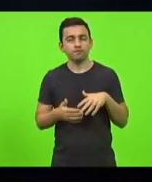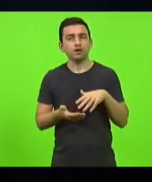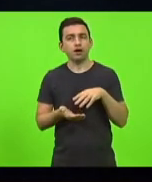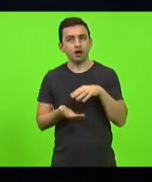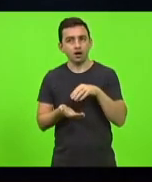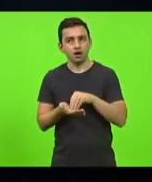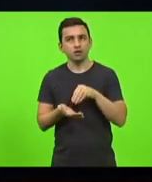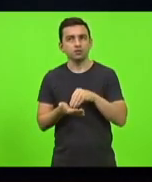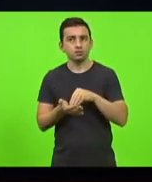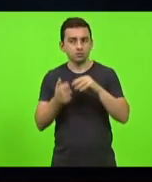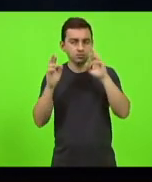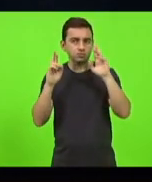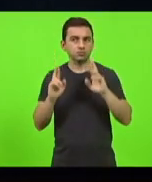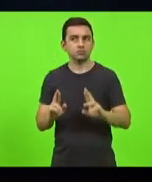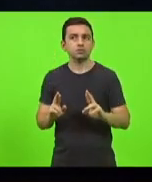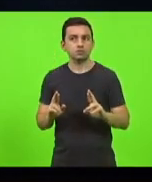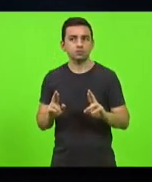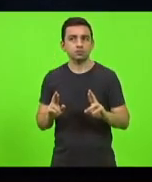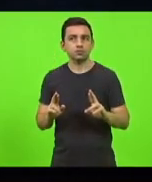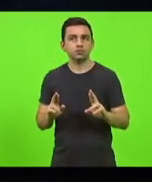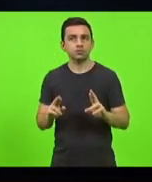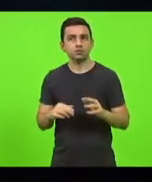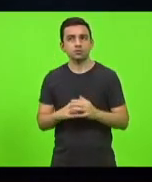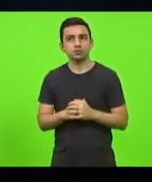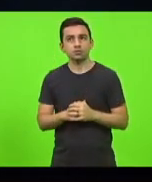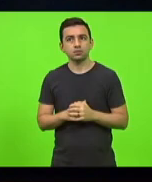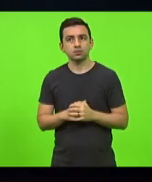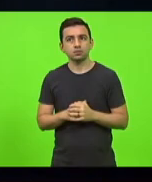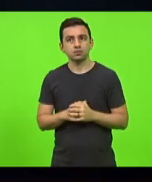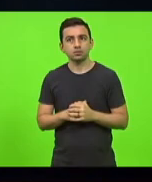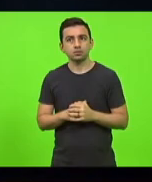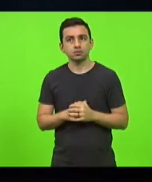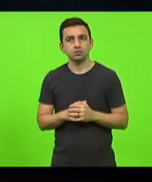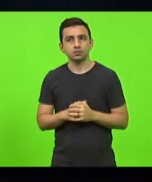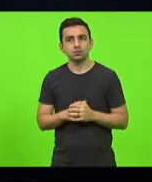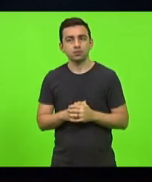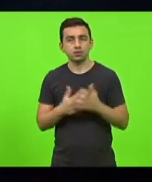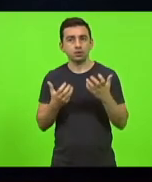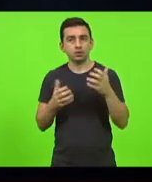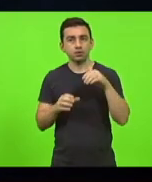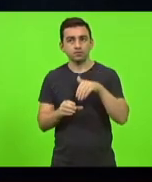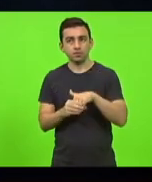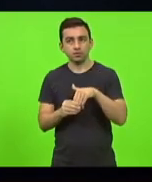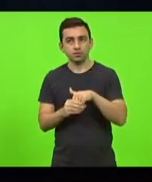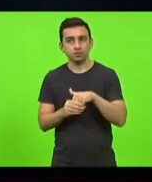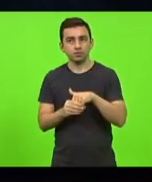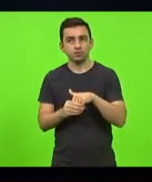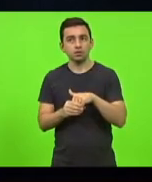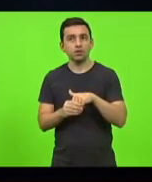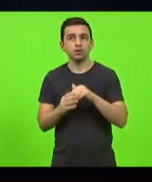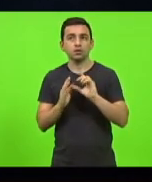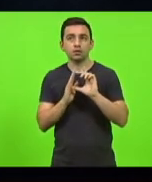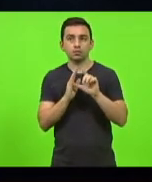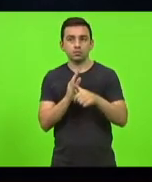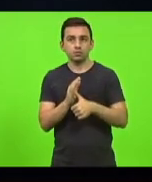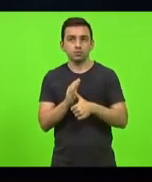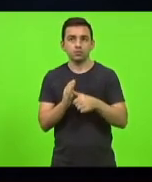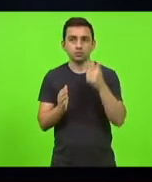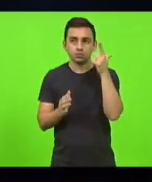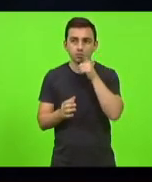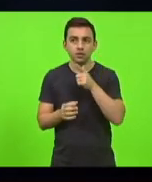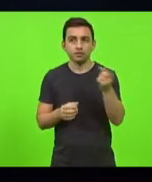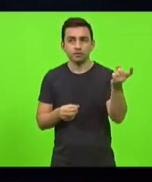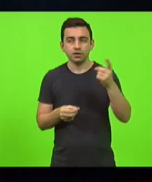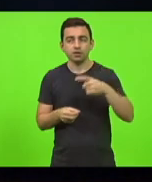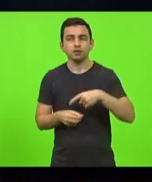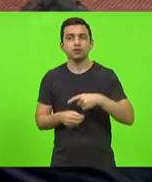não entenderem isto e que, se quiser votar, daí concorre na próxima e, se der tudo certo, vem para cá e vota daí, tá?